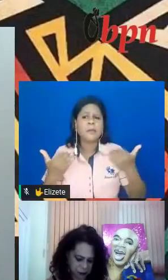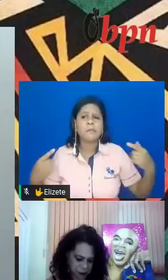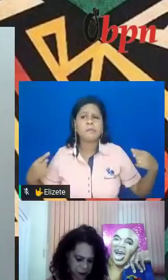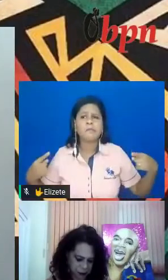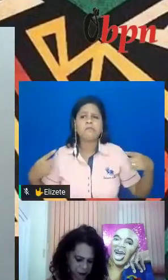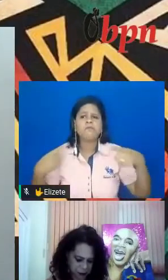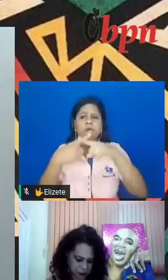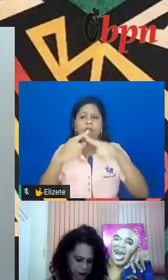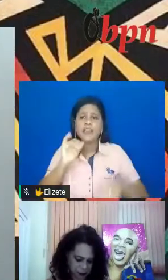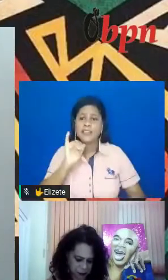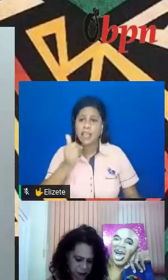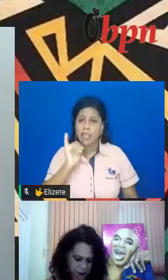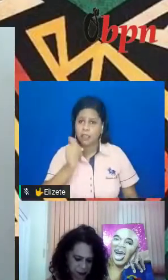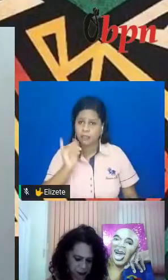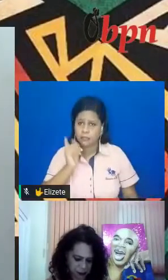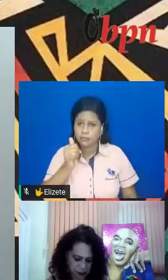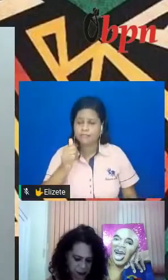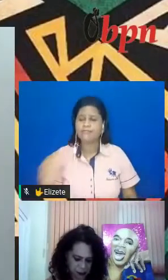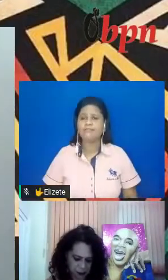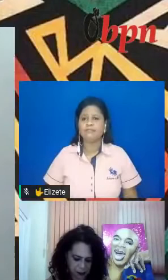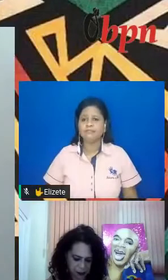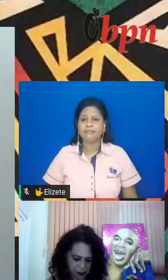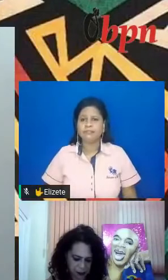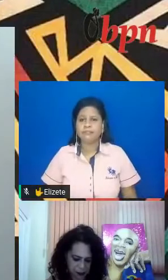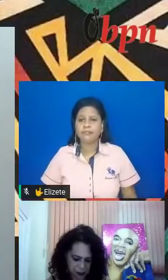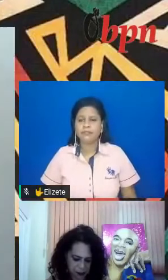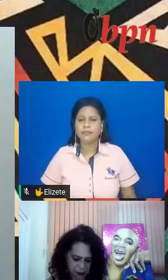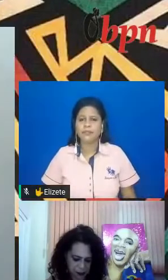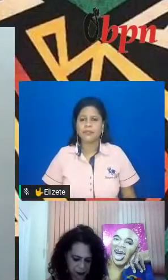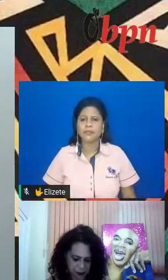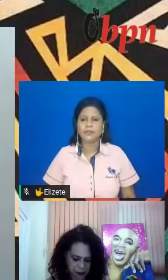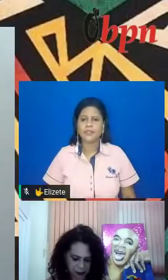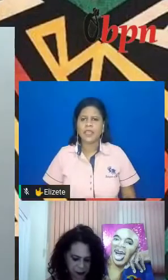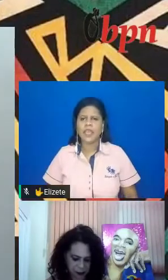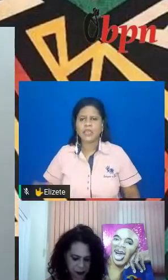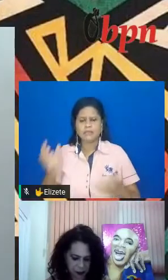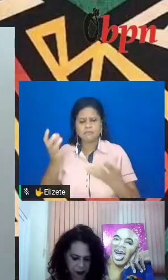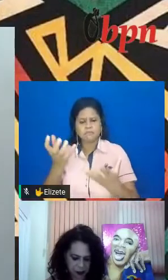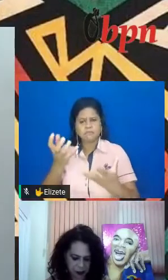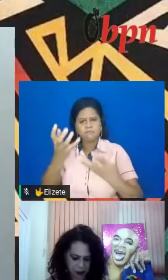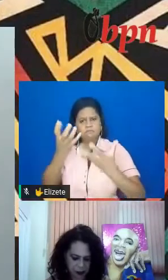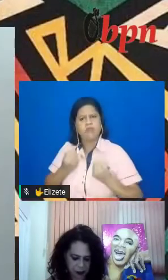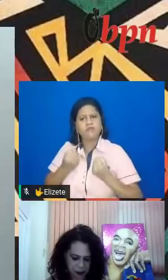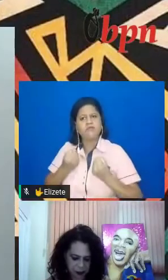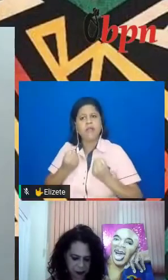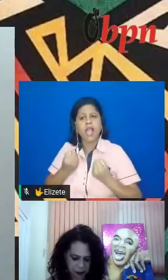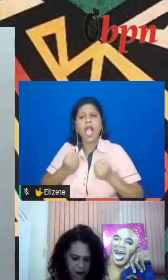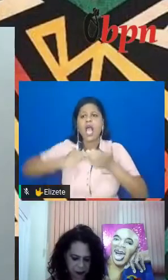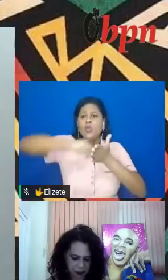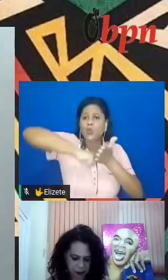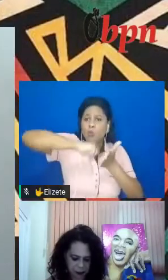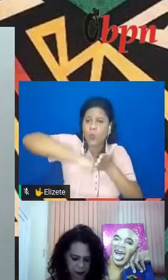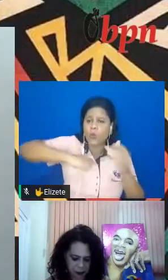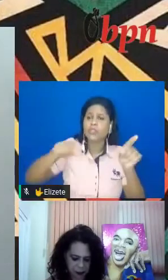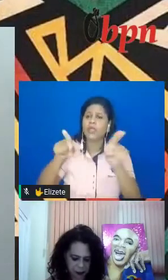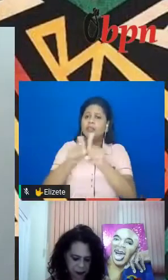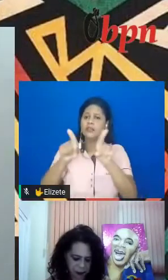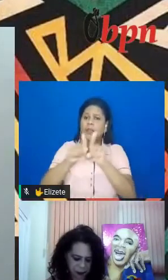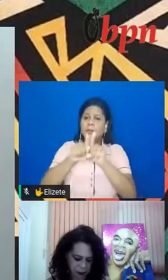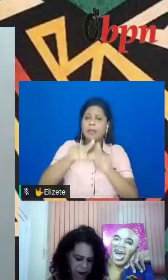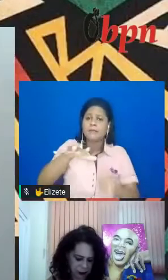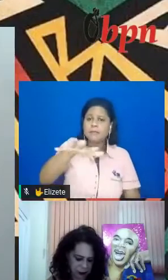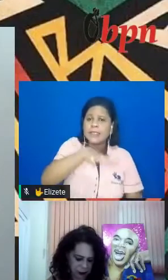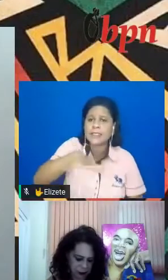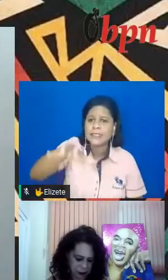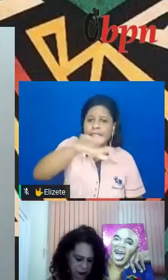essa apossada da escrita é uma luta também que vai se dar no campo simbólico, porque é